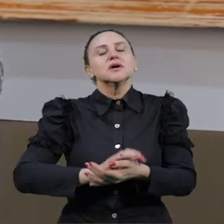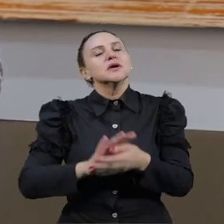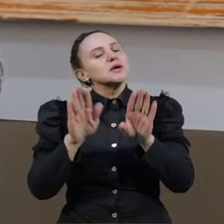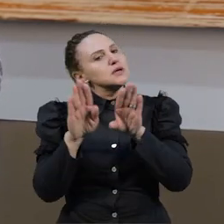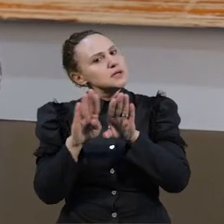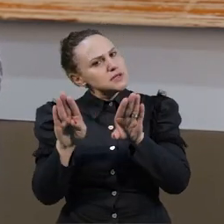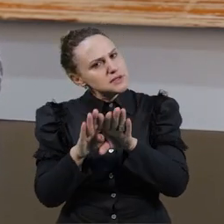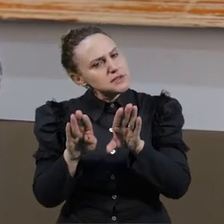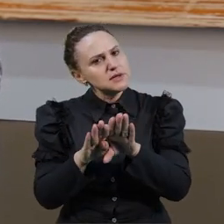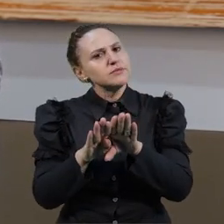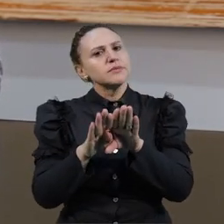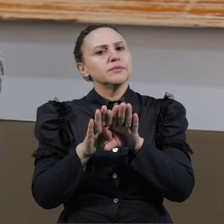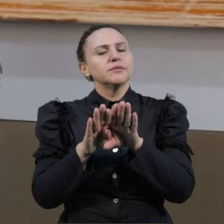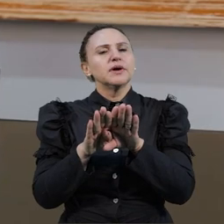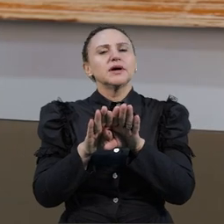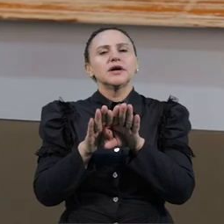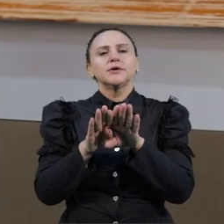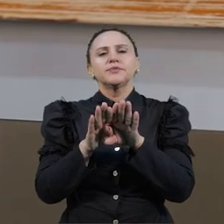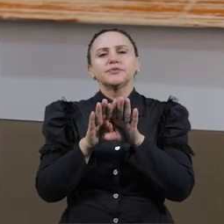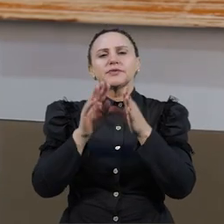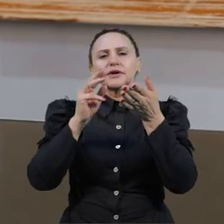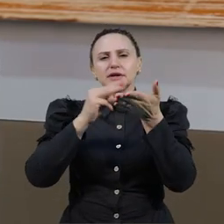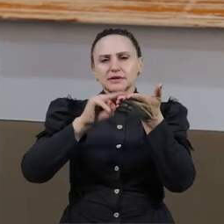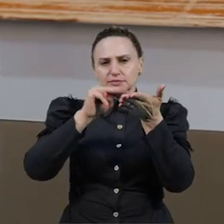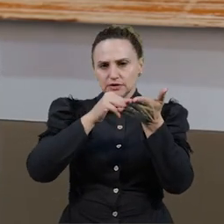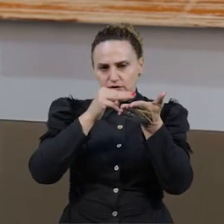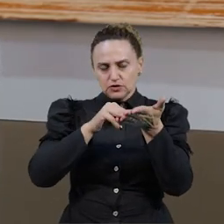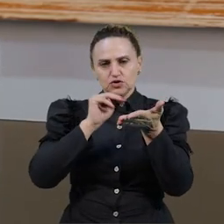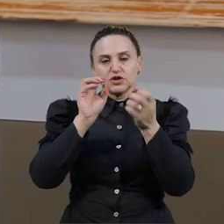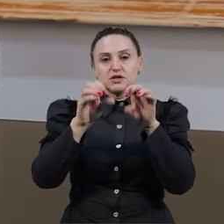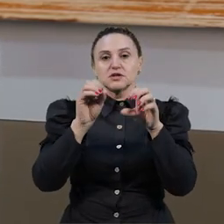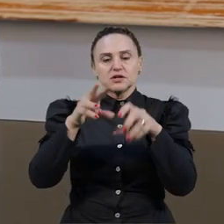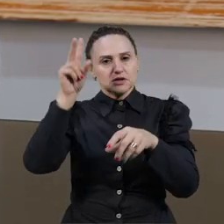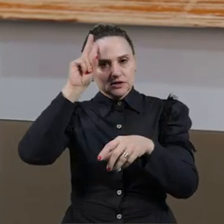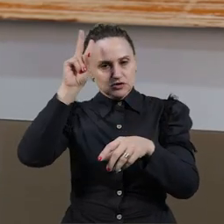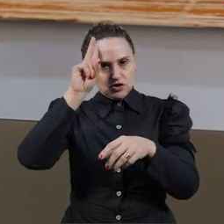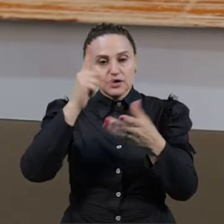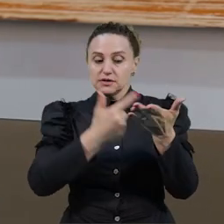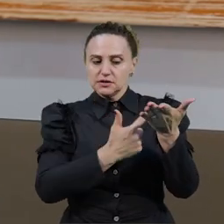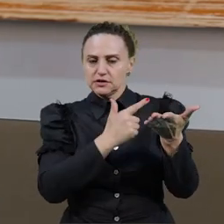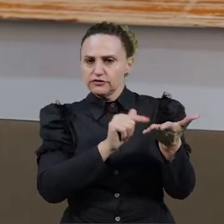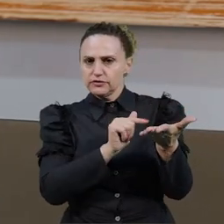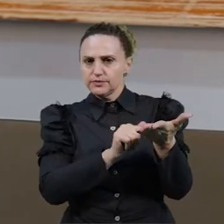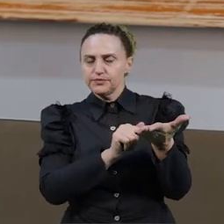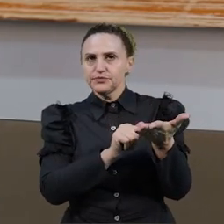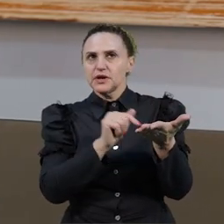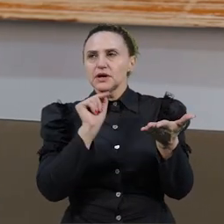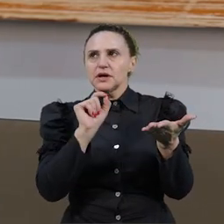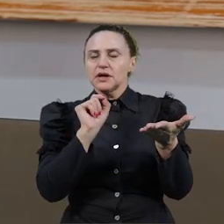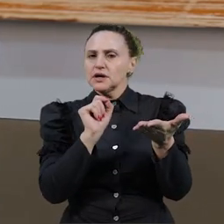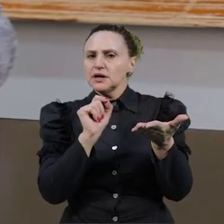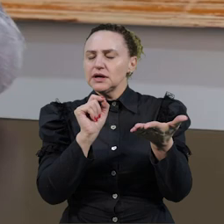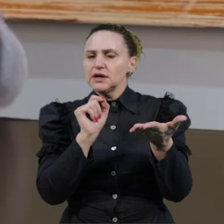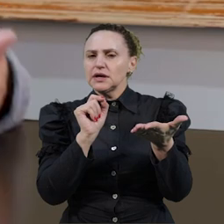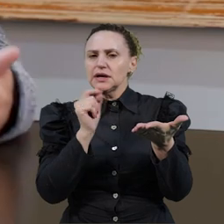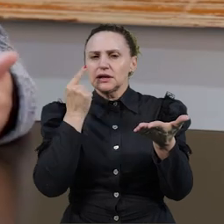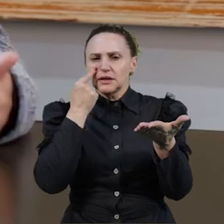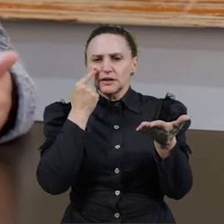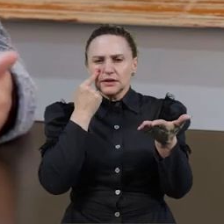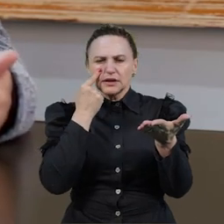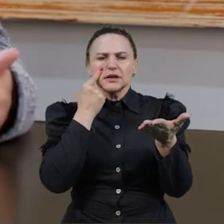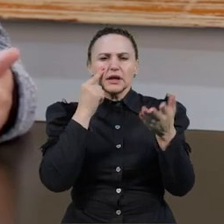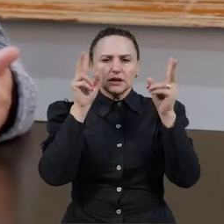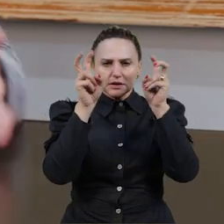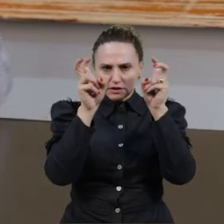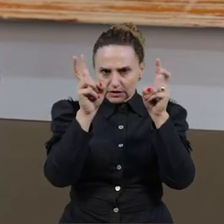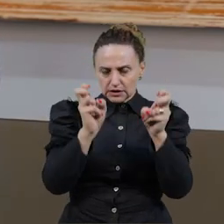metodologia ensino da história ele vai estar focado em questões que abordam questões introdutórias